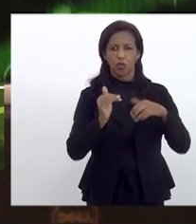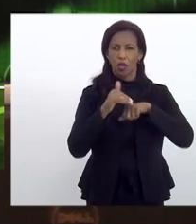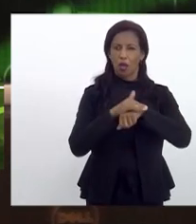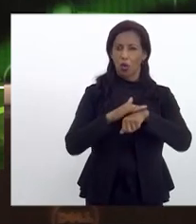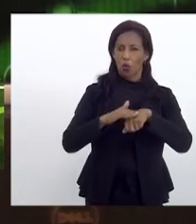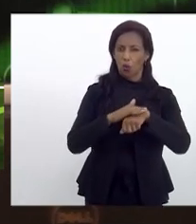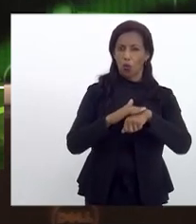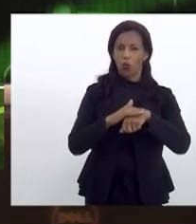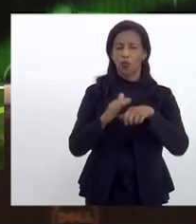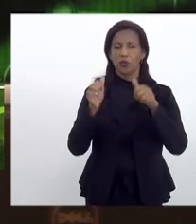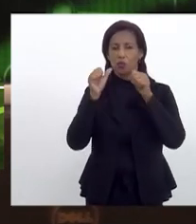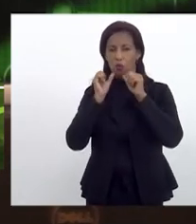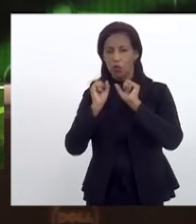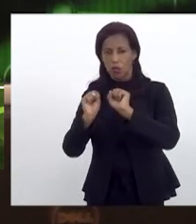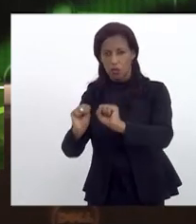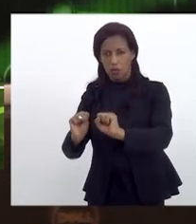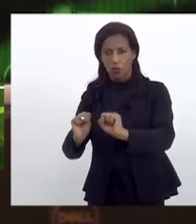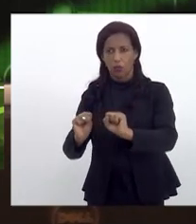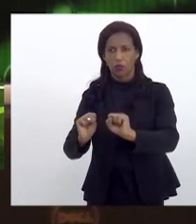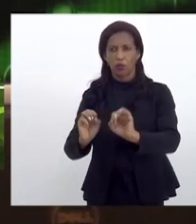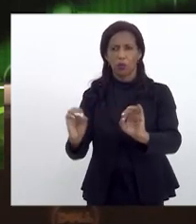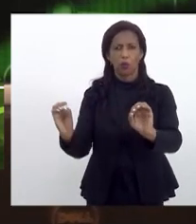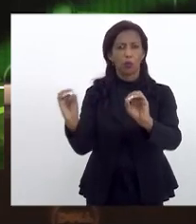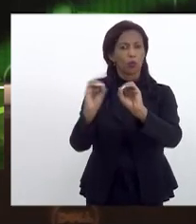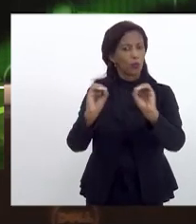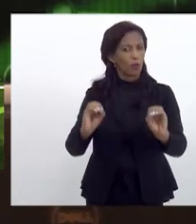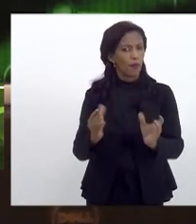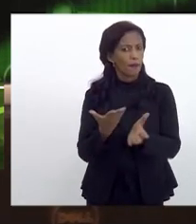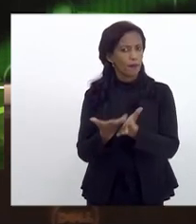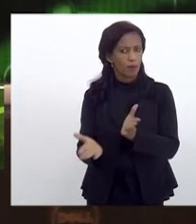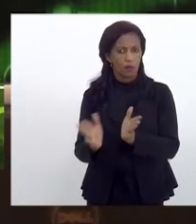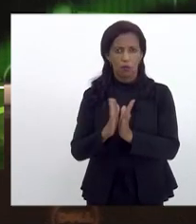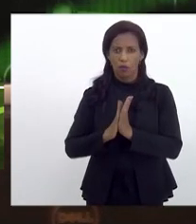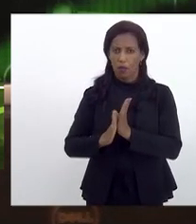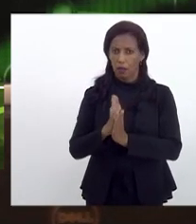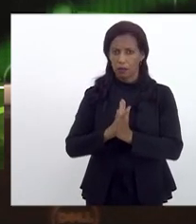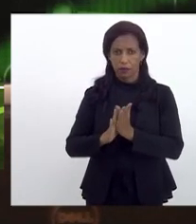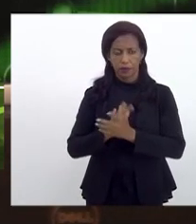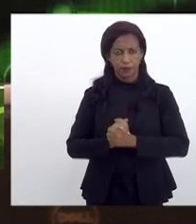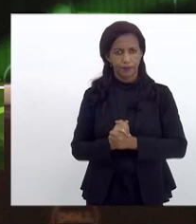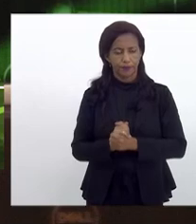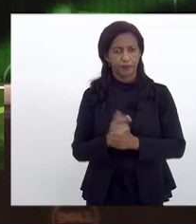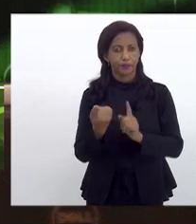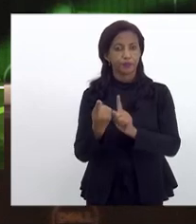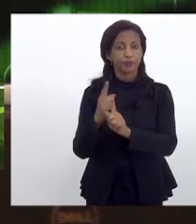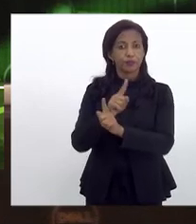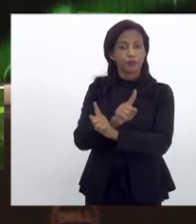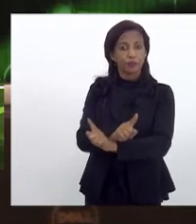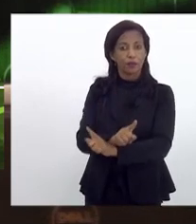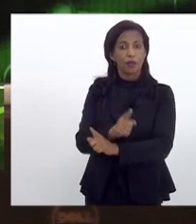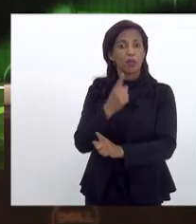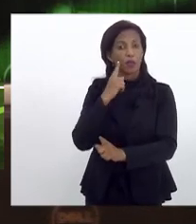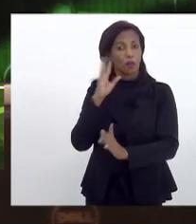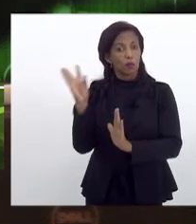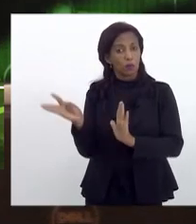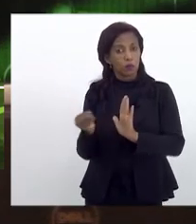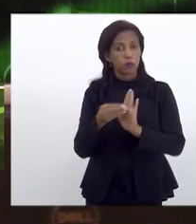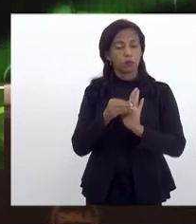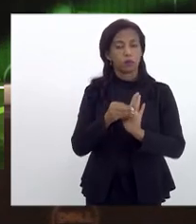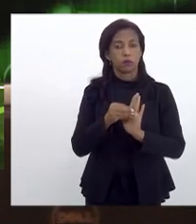assessoras Ninguém perdeu nada Pelo contrário Eu quero botar uma salvaguarda